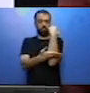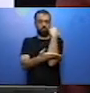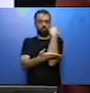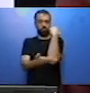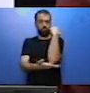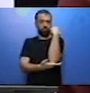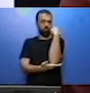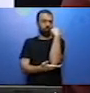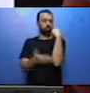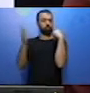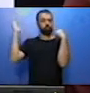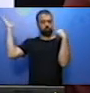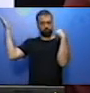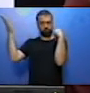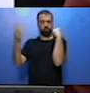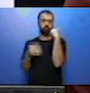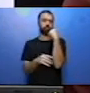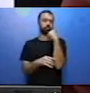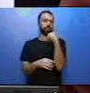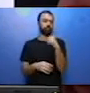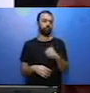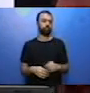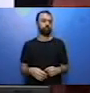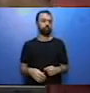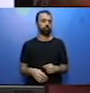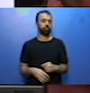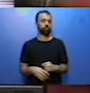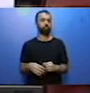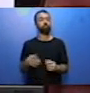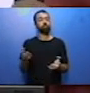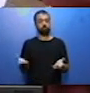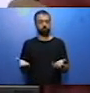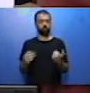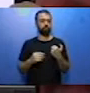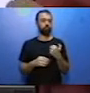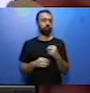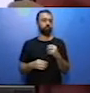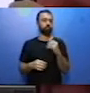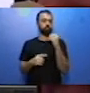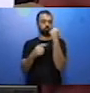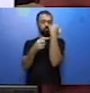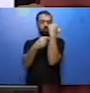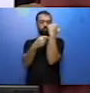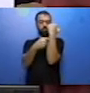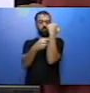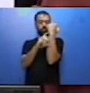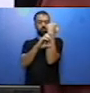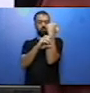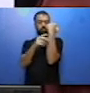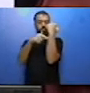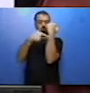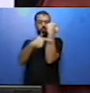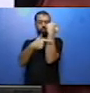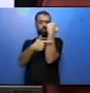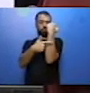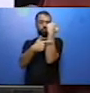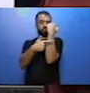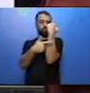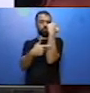elas a cervicais torácicas e lombares ou seja 7 vértebras cervicais